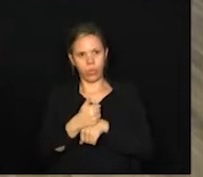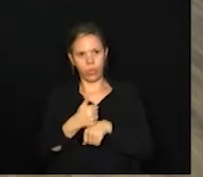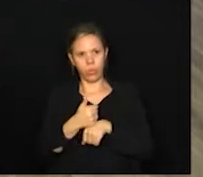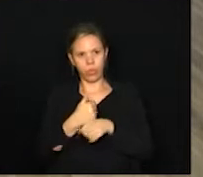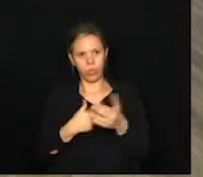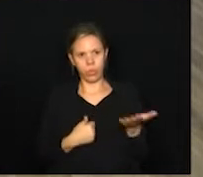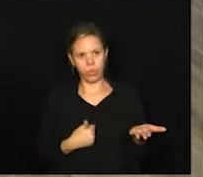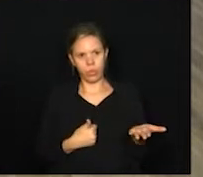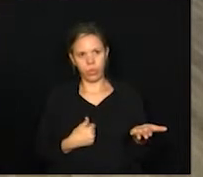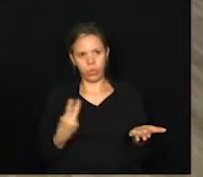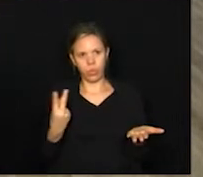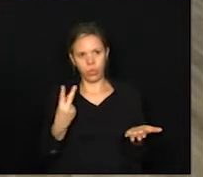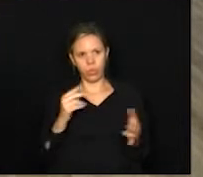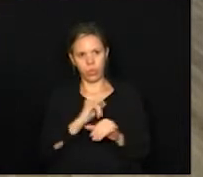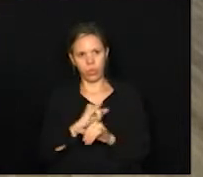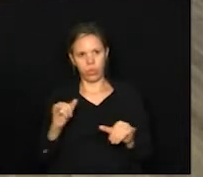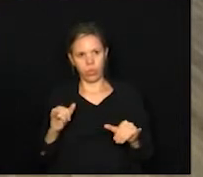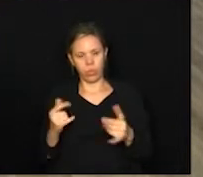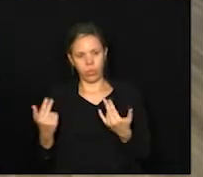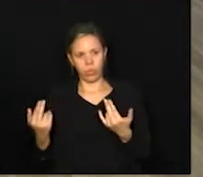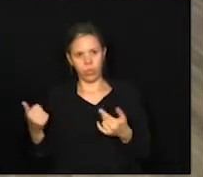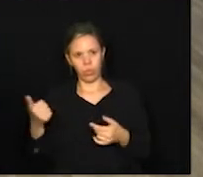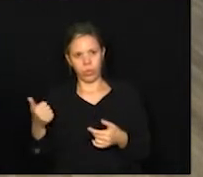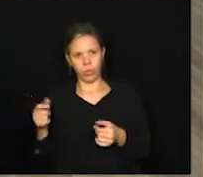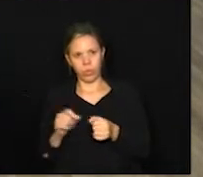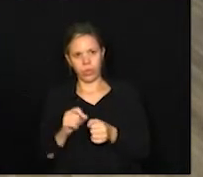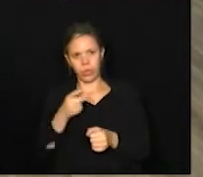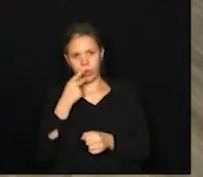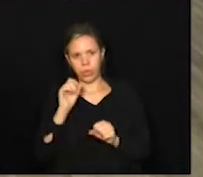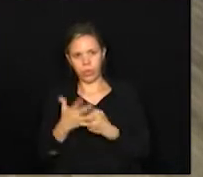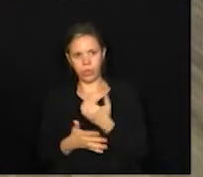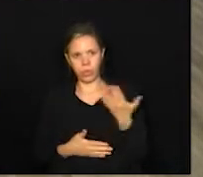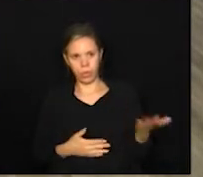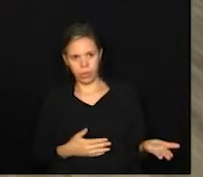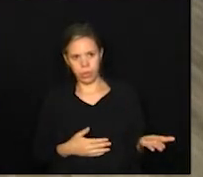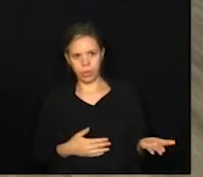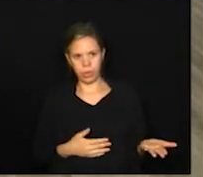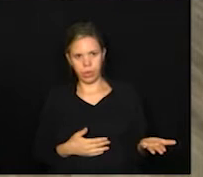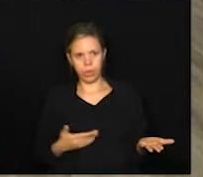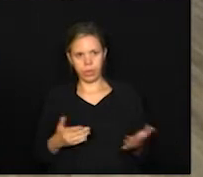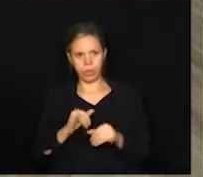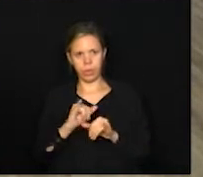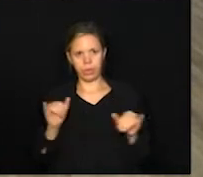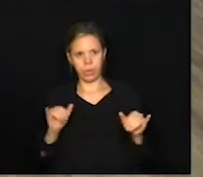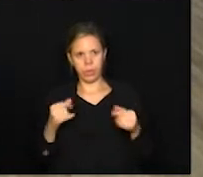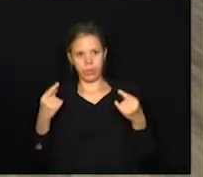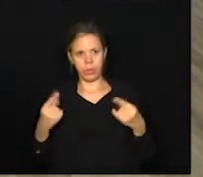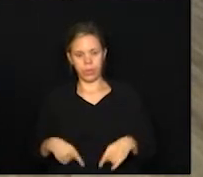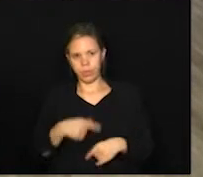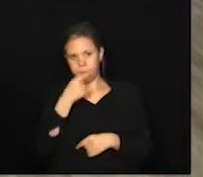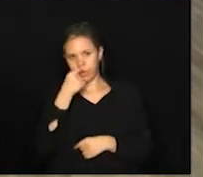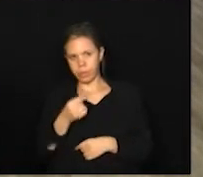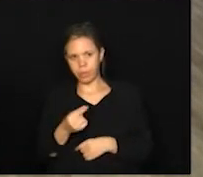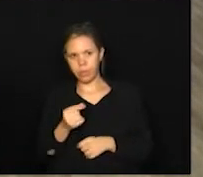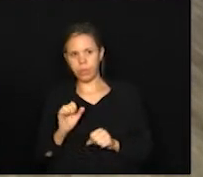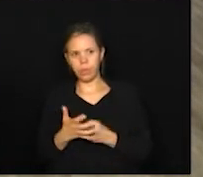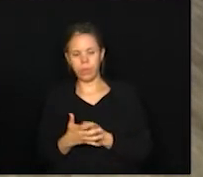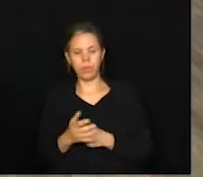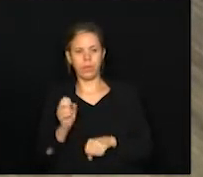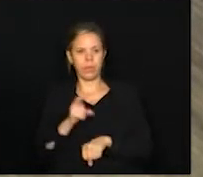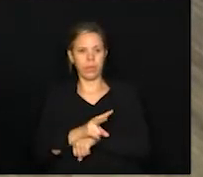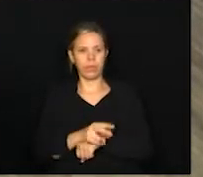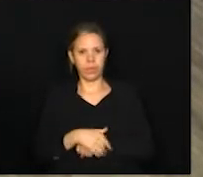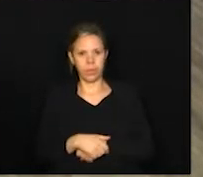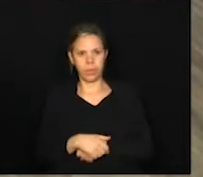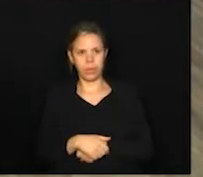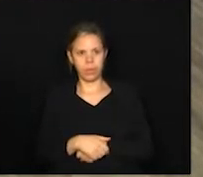Então, 2 campanhas paralelas. Primeiro, a gente falou da Covid-19 e esta campanha contra a gripe do vírus